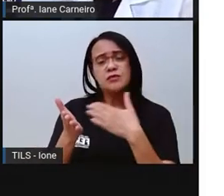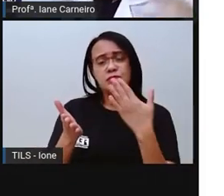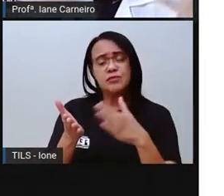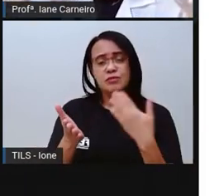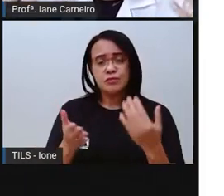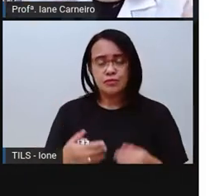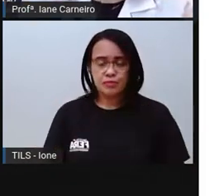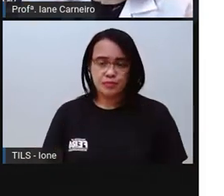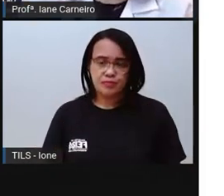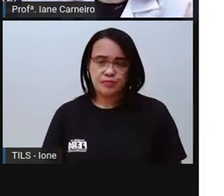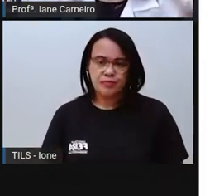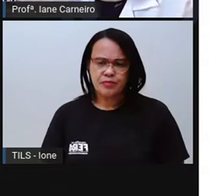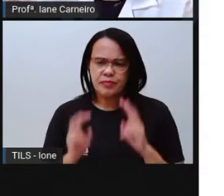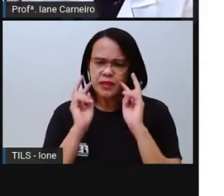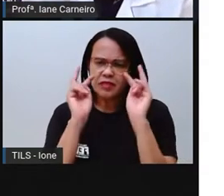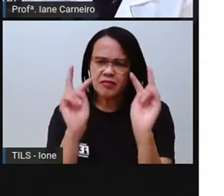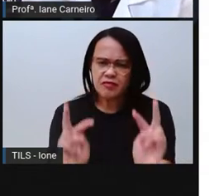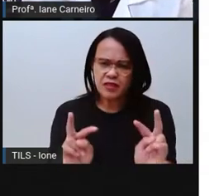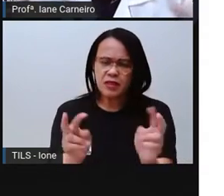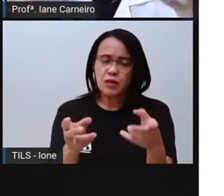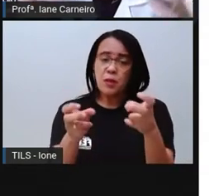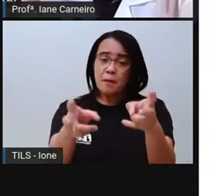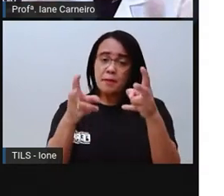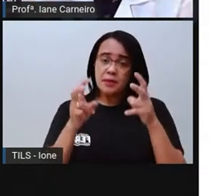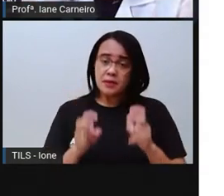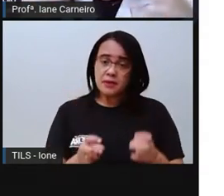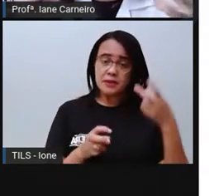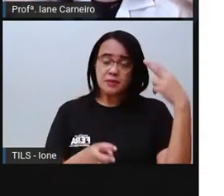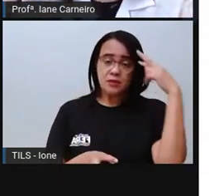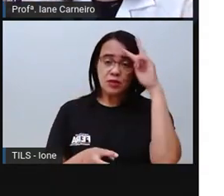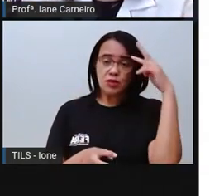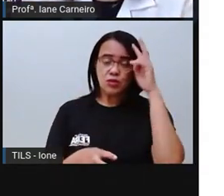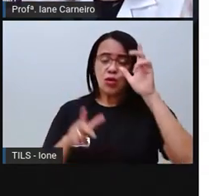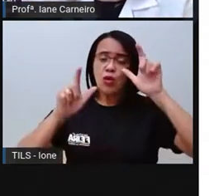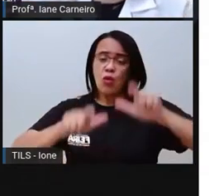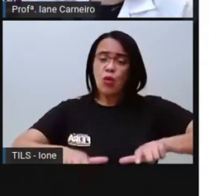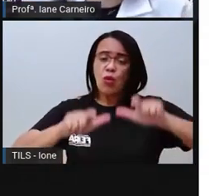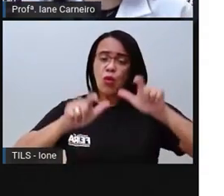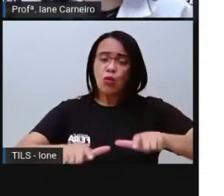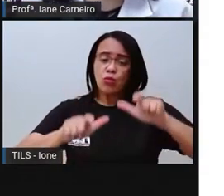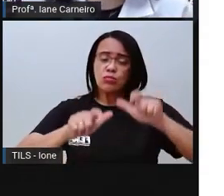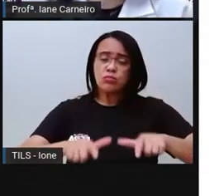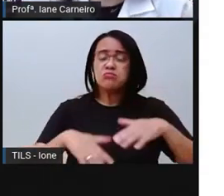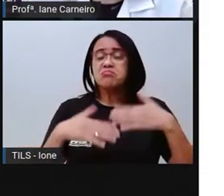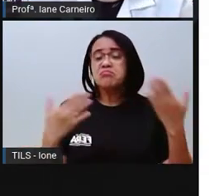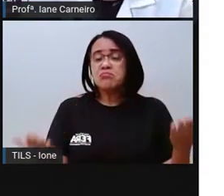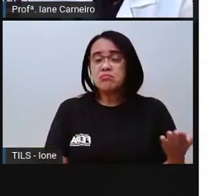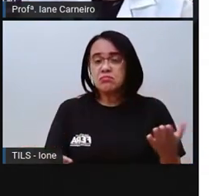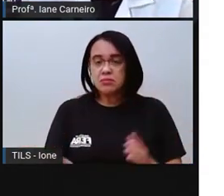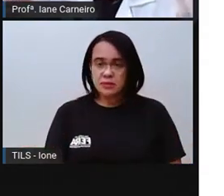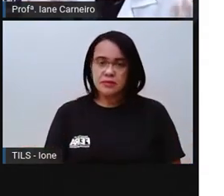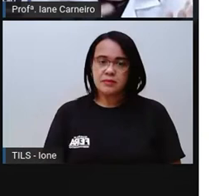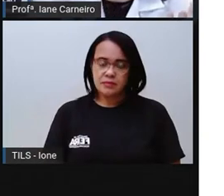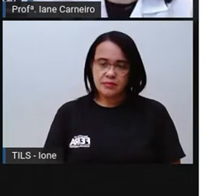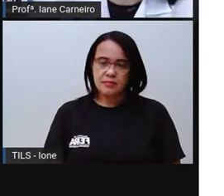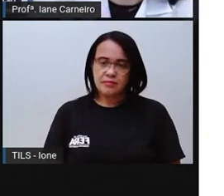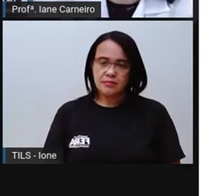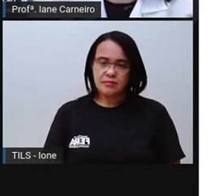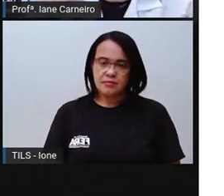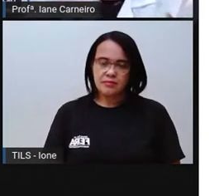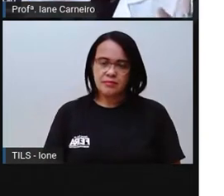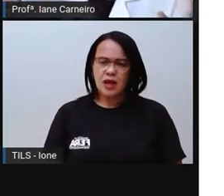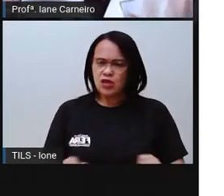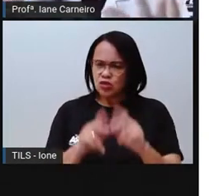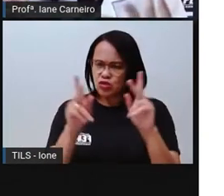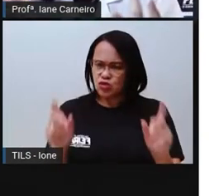Pelo que vocês observaram aí da história, né? Onde é que se passa essa história? Será que passa no